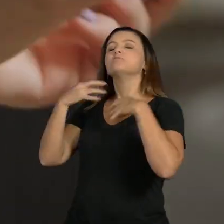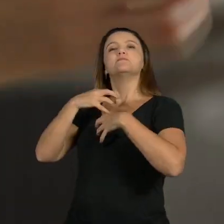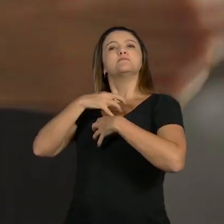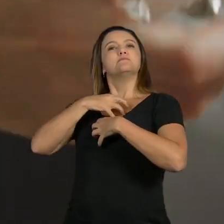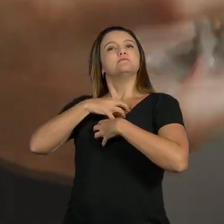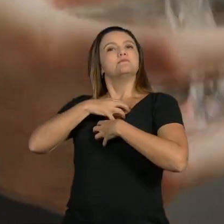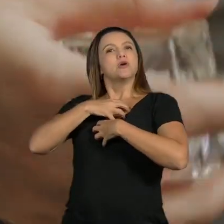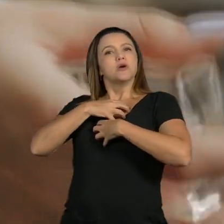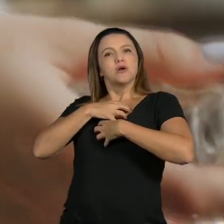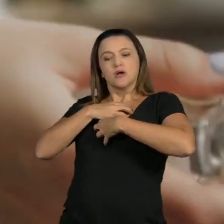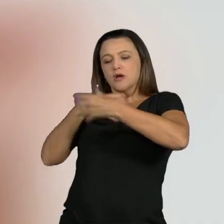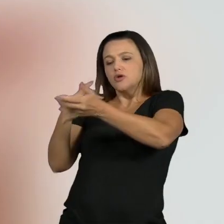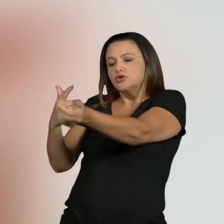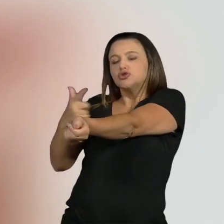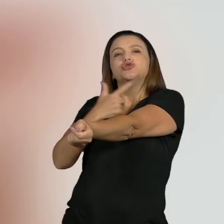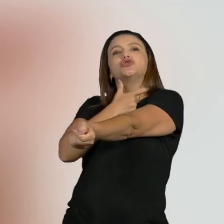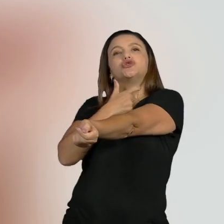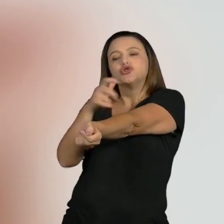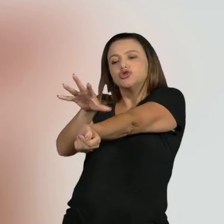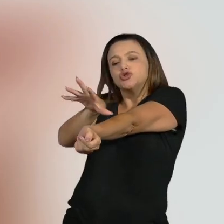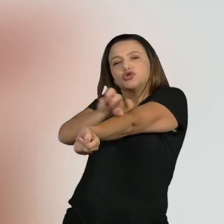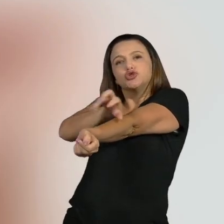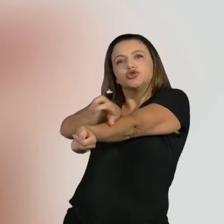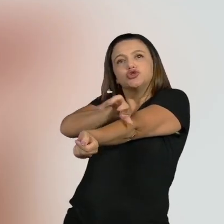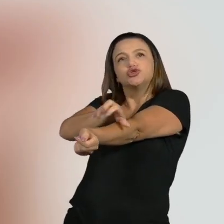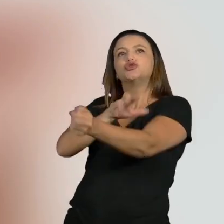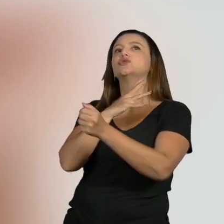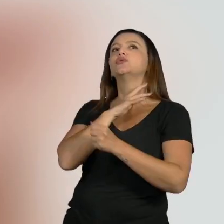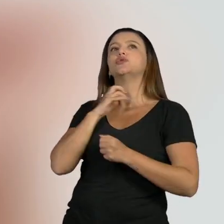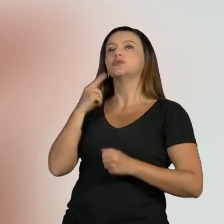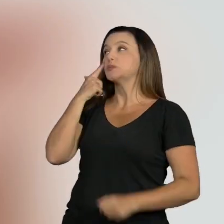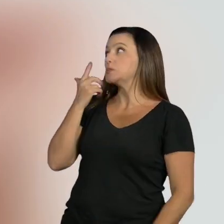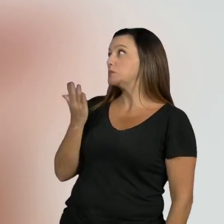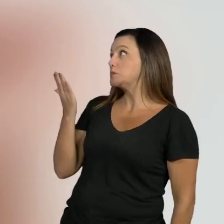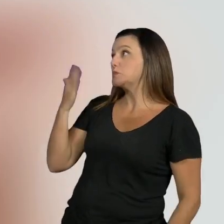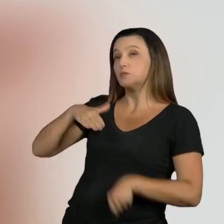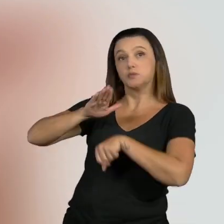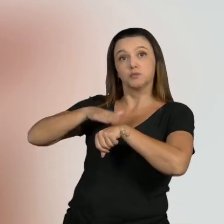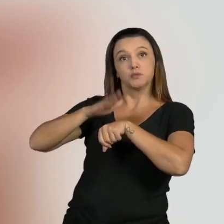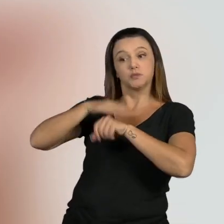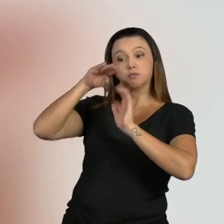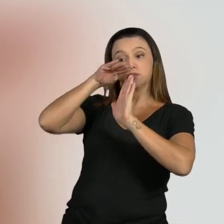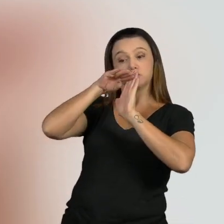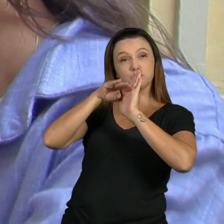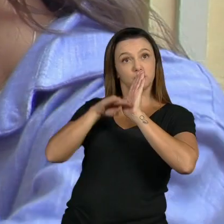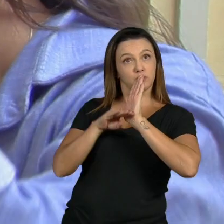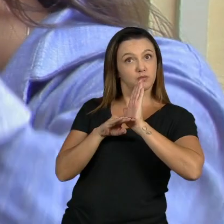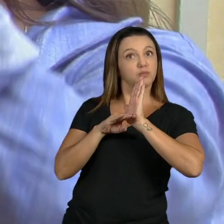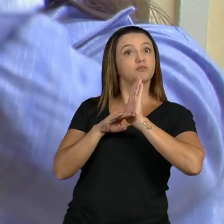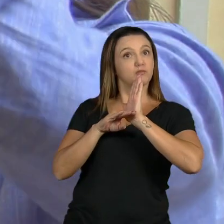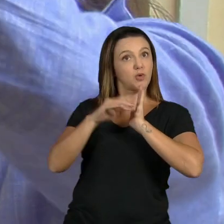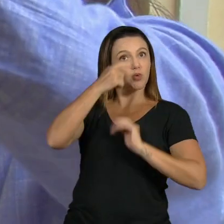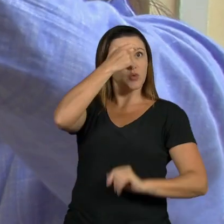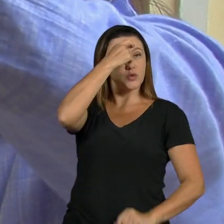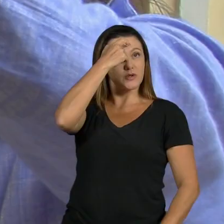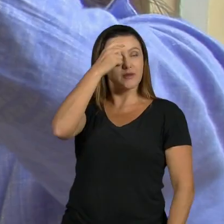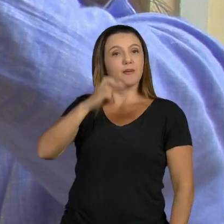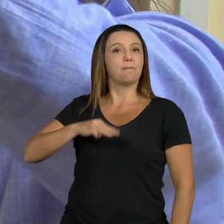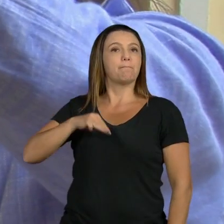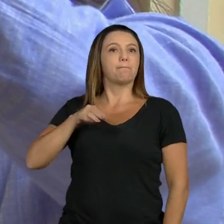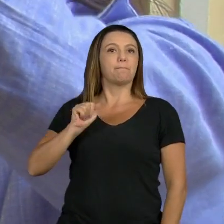são absorvidos por ela. Autora do Guia da Beleza Consciente, a jornalista Marcela